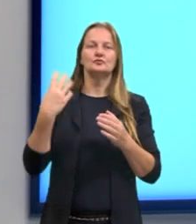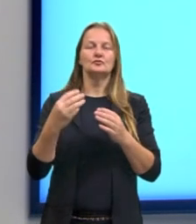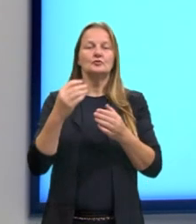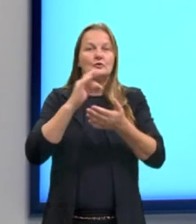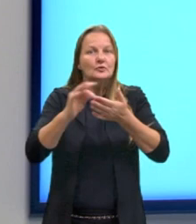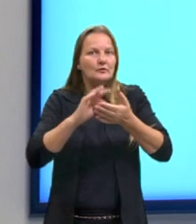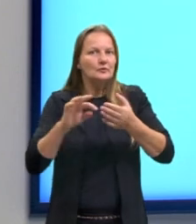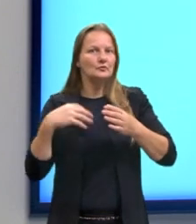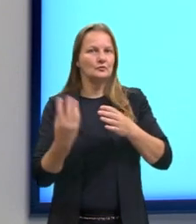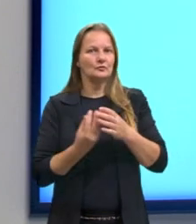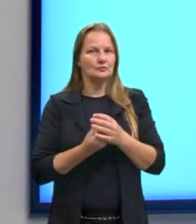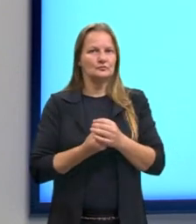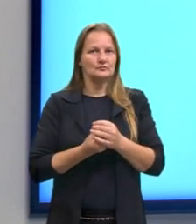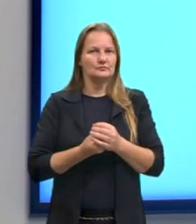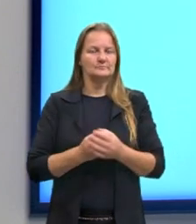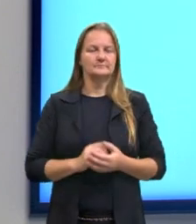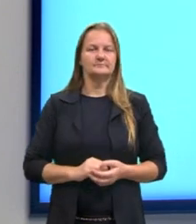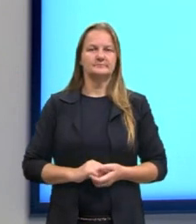teoria dos conjuntos.